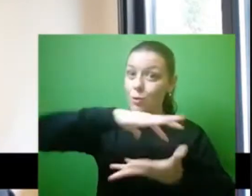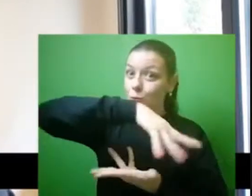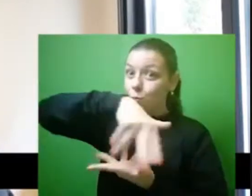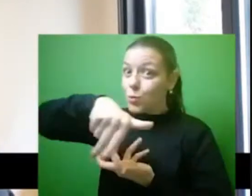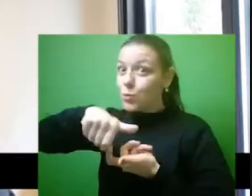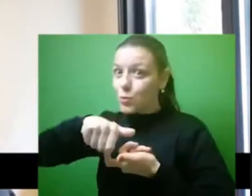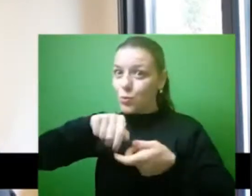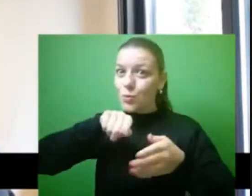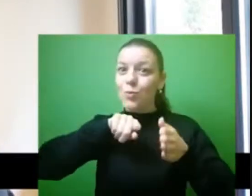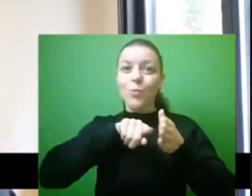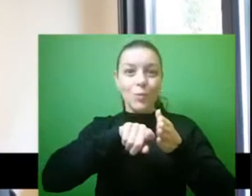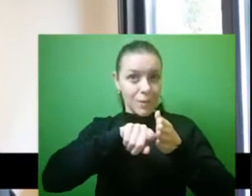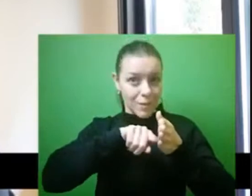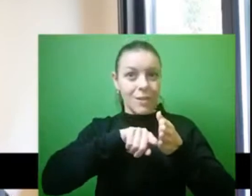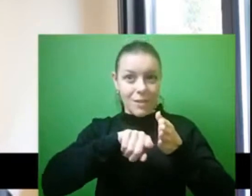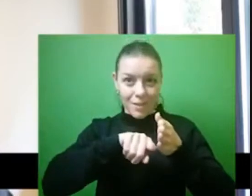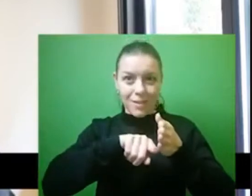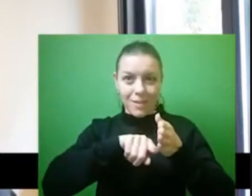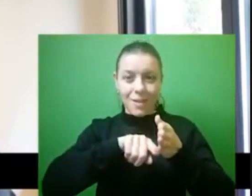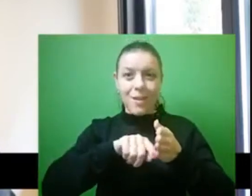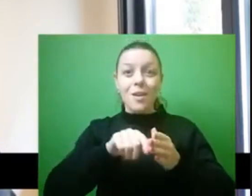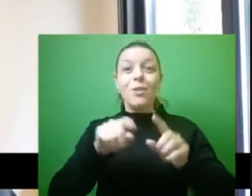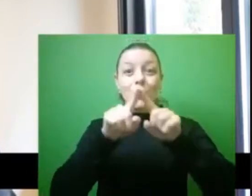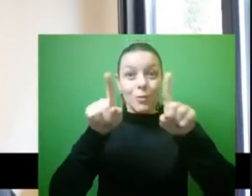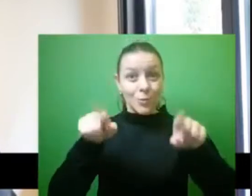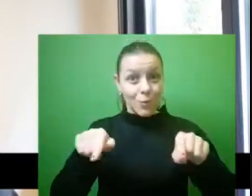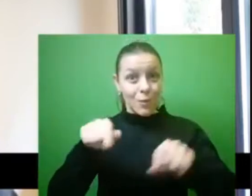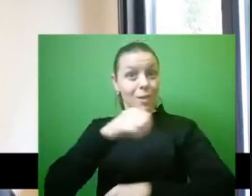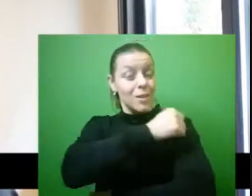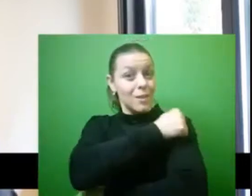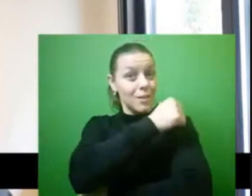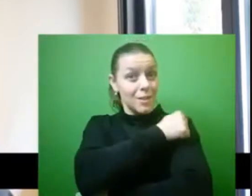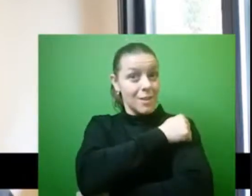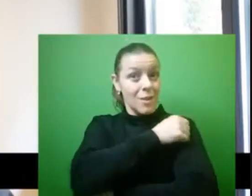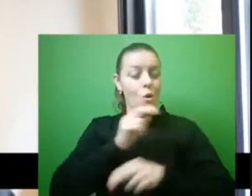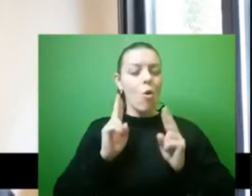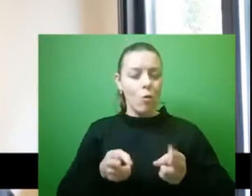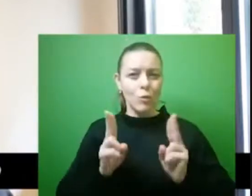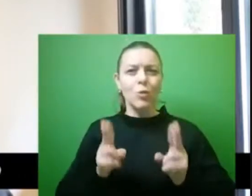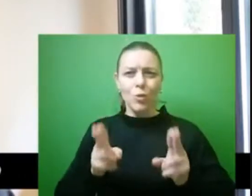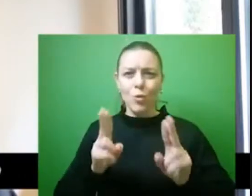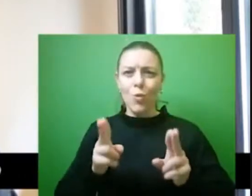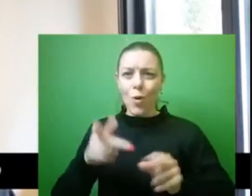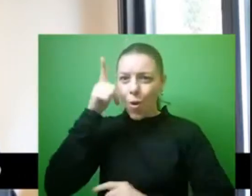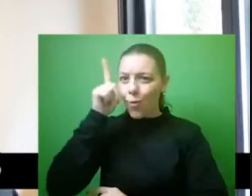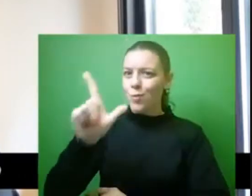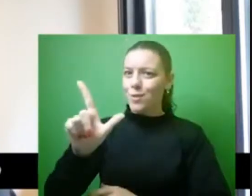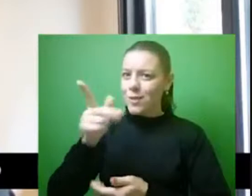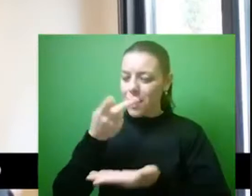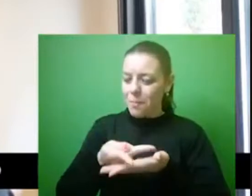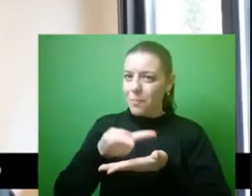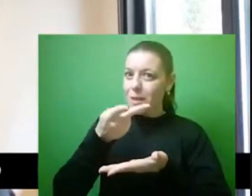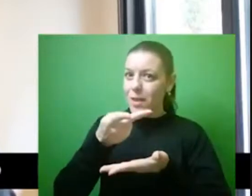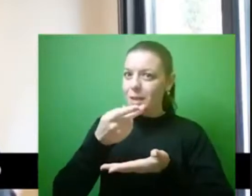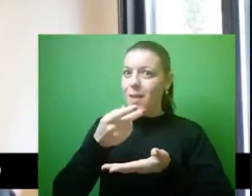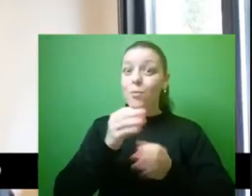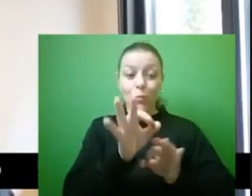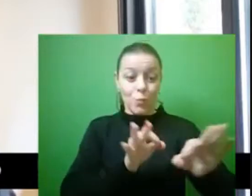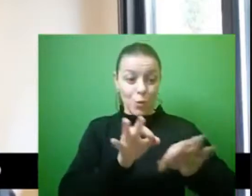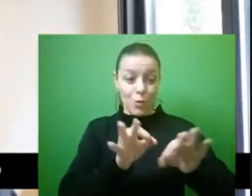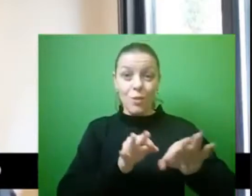geral de cursos e entre as melhores do mundo nos indicadores de pesquisa. Nossos servidores e